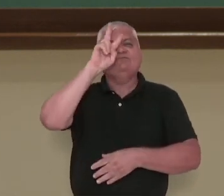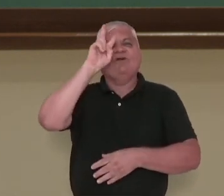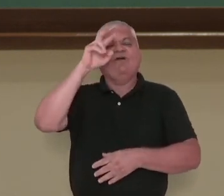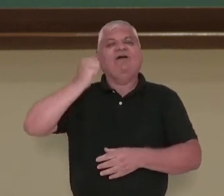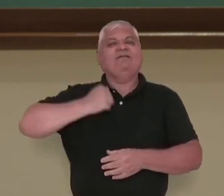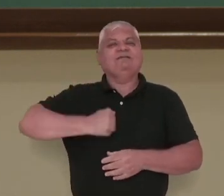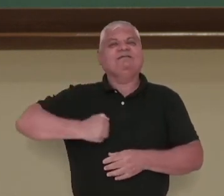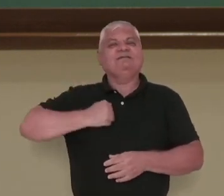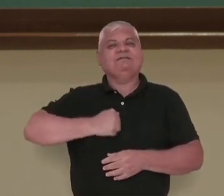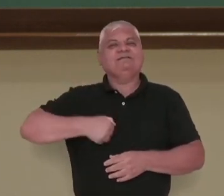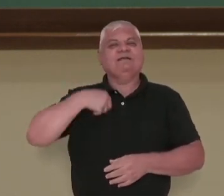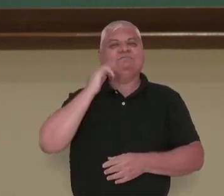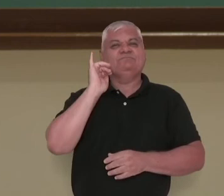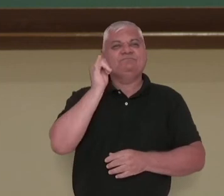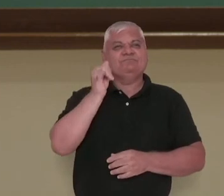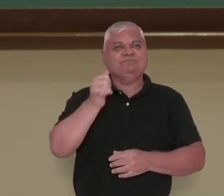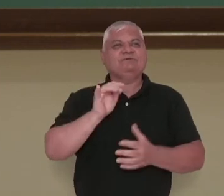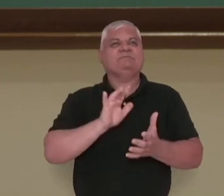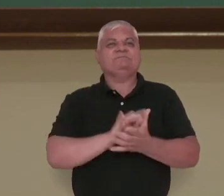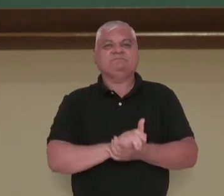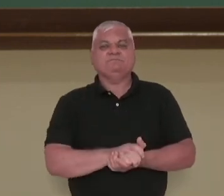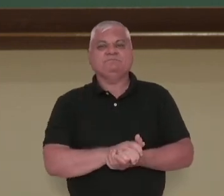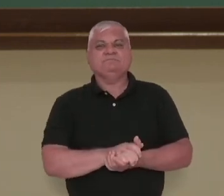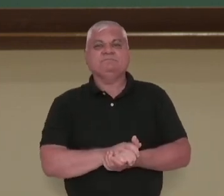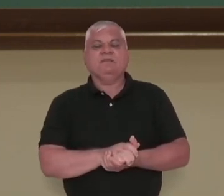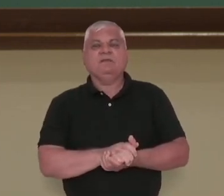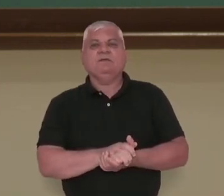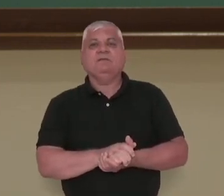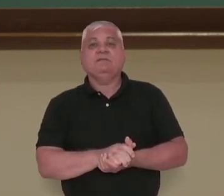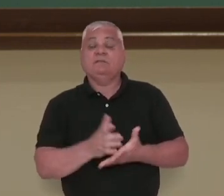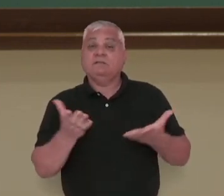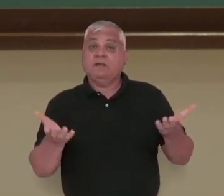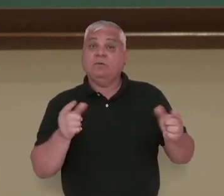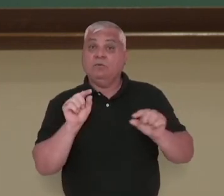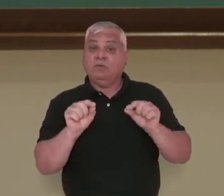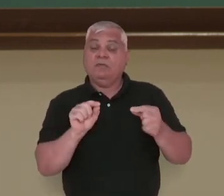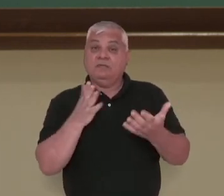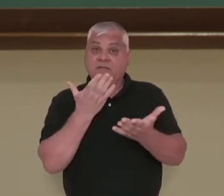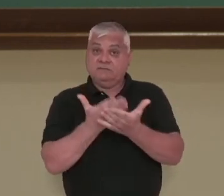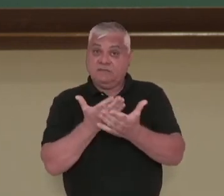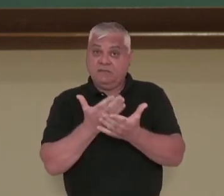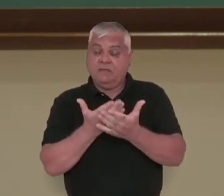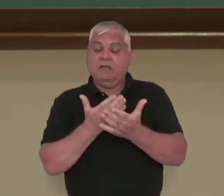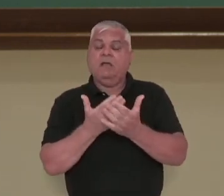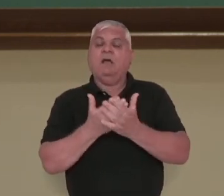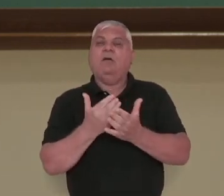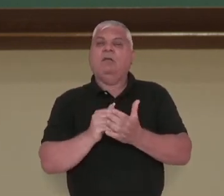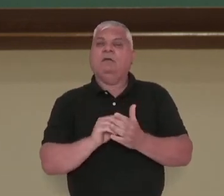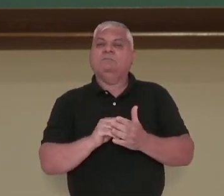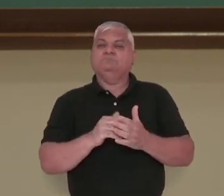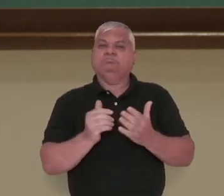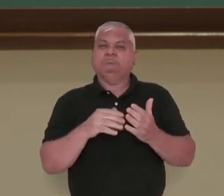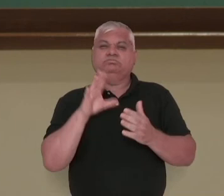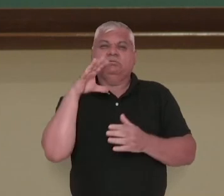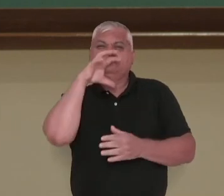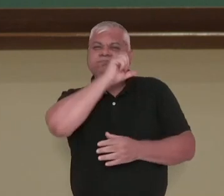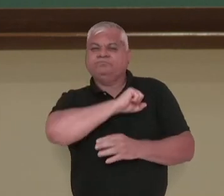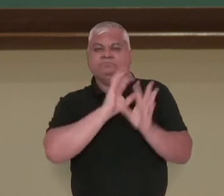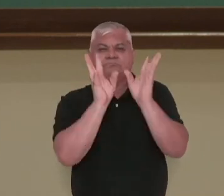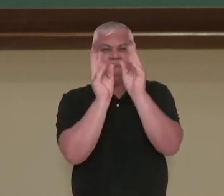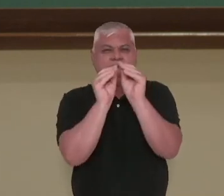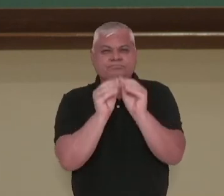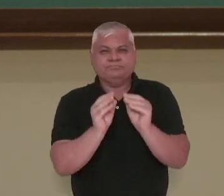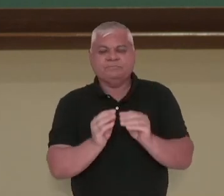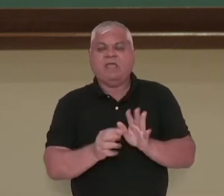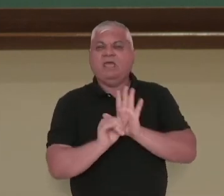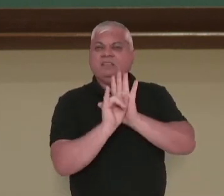e está relatando no depoimento, certo? Então, a gente nessa aula analisou brevemente a estrutura de um